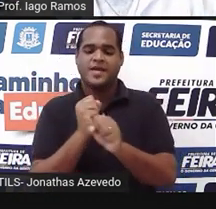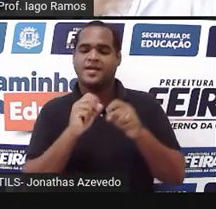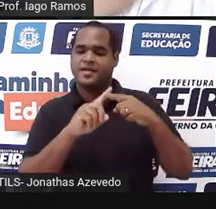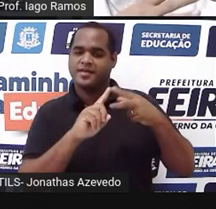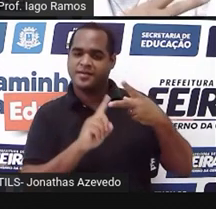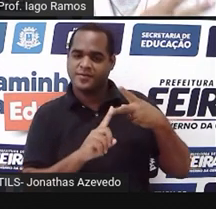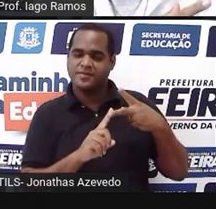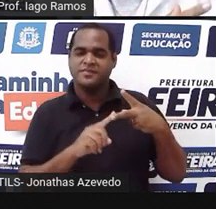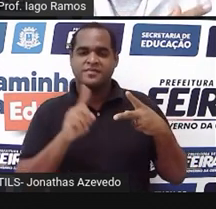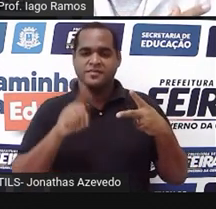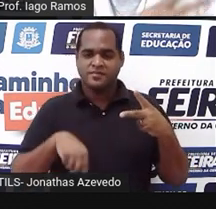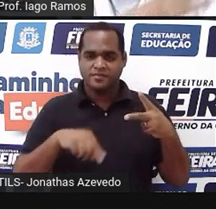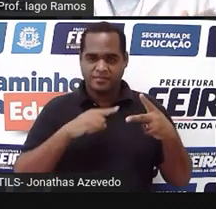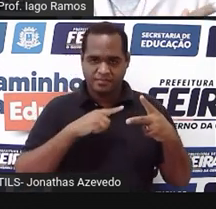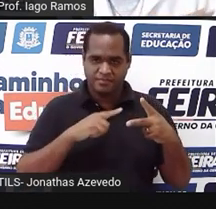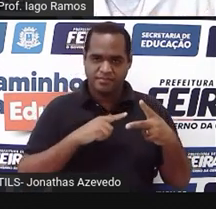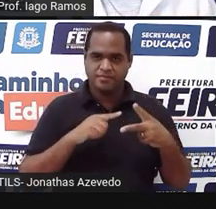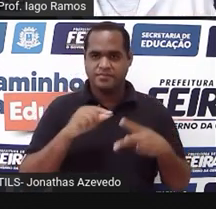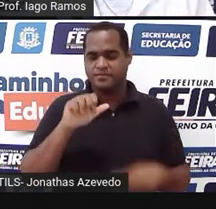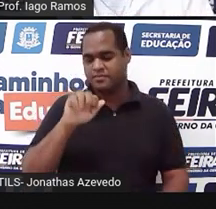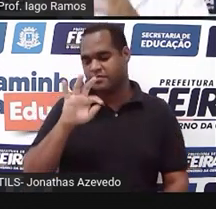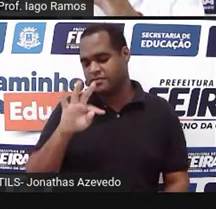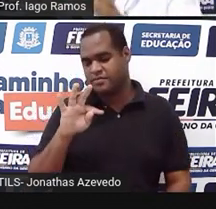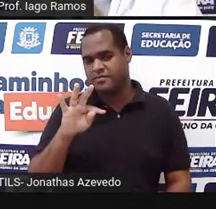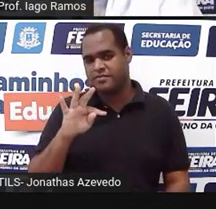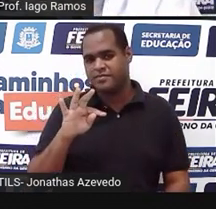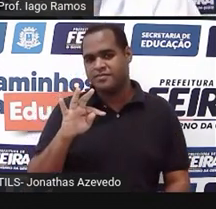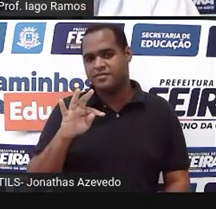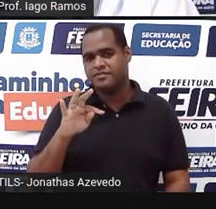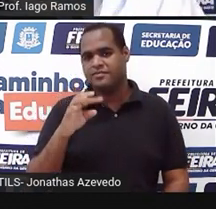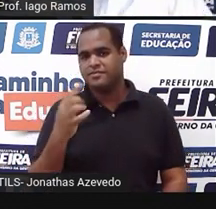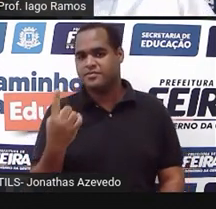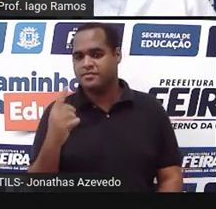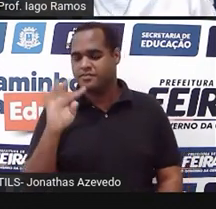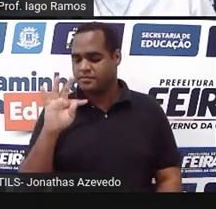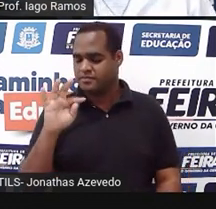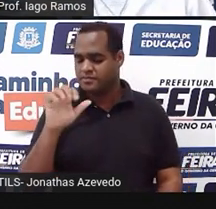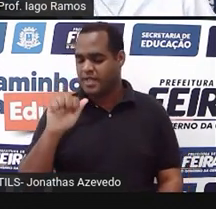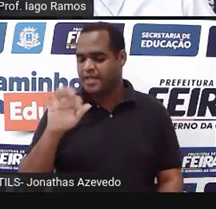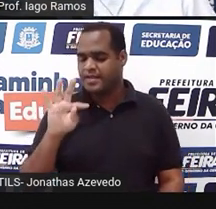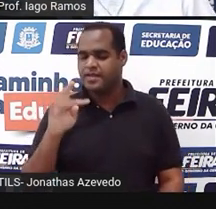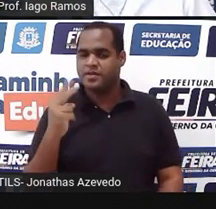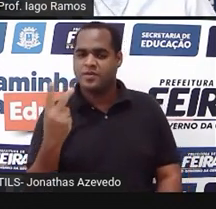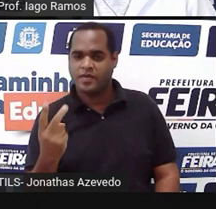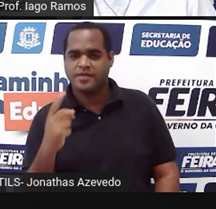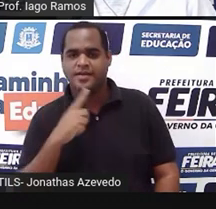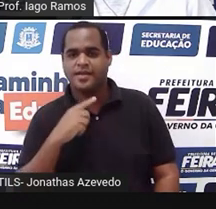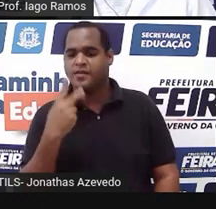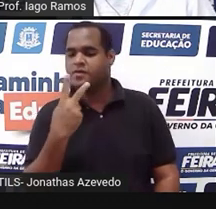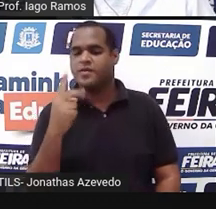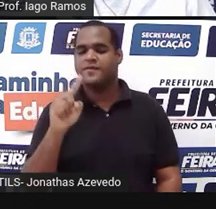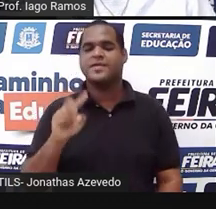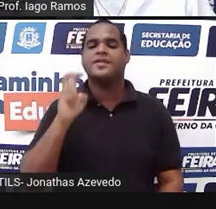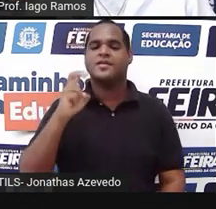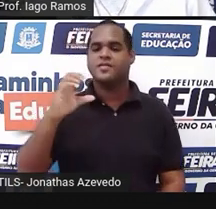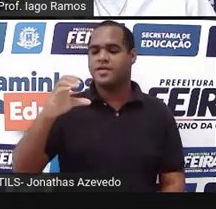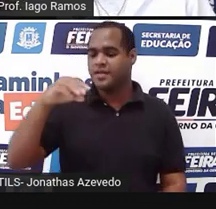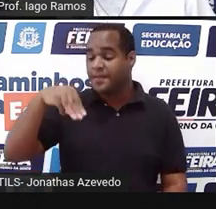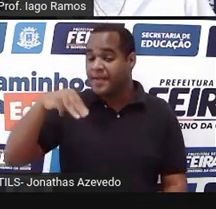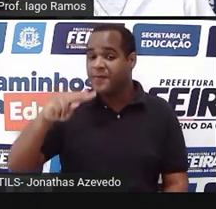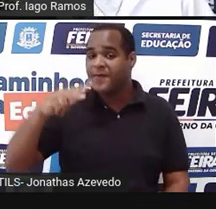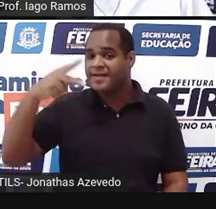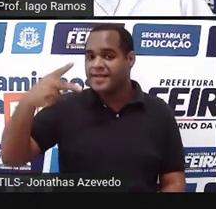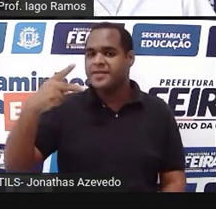triângulos a do trapézio a t maiúsculo é a área do triângulo um aro 22,5 cm quadrados